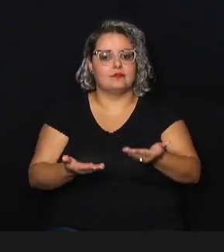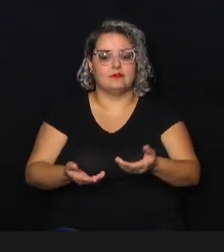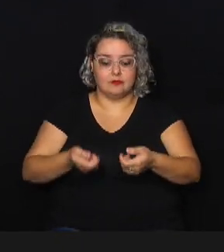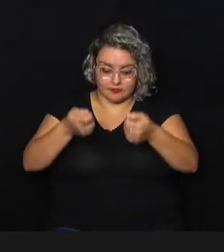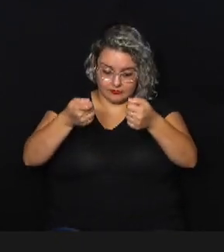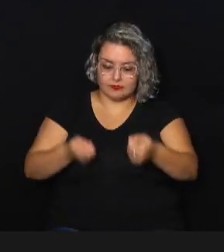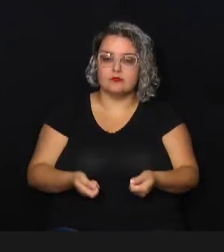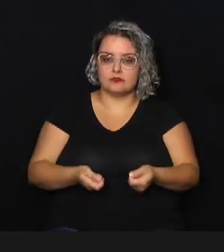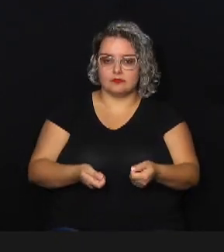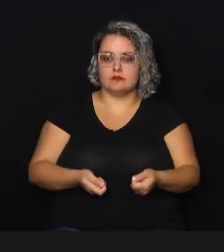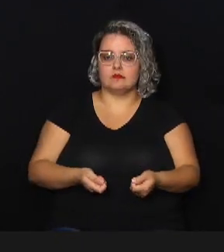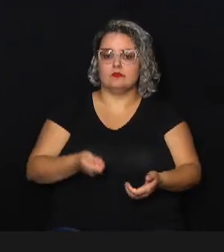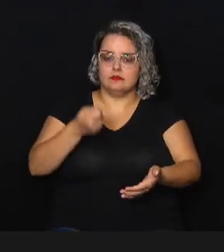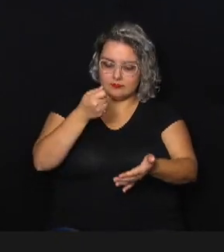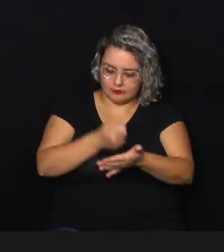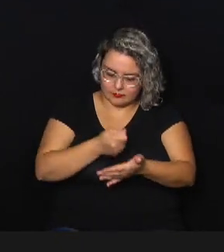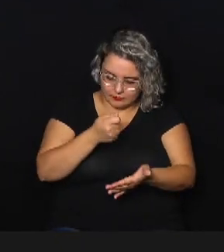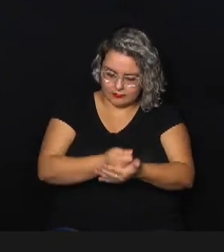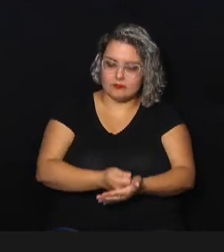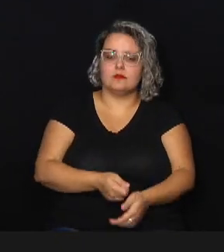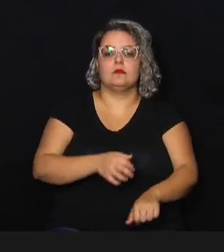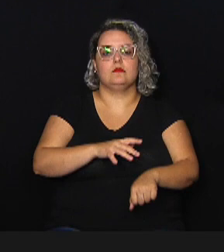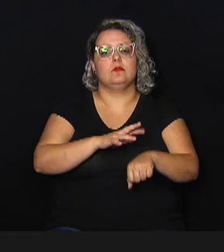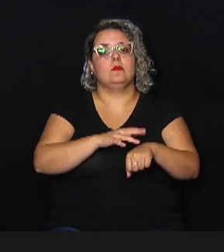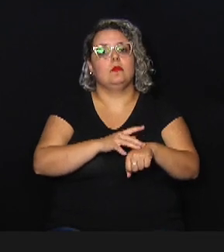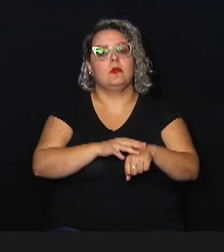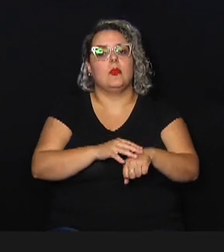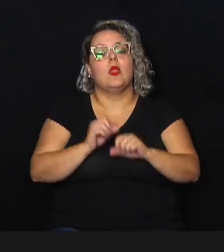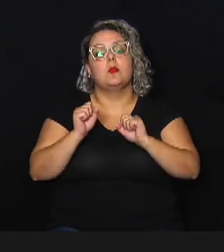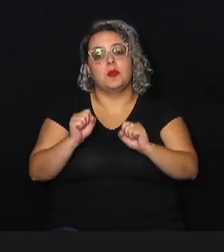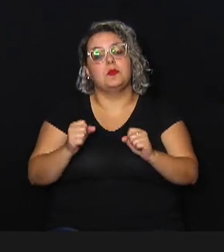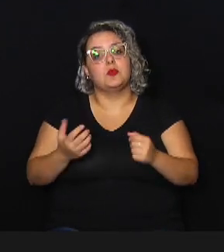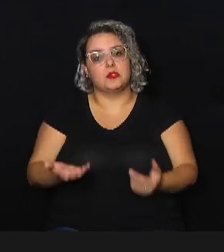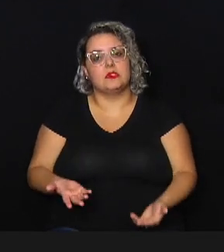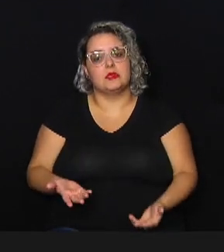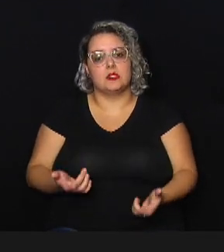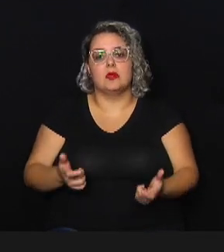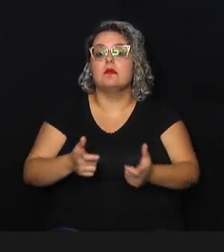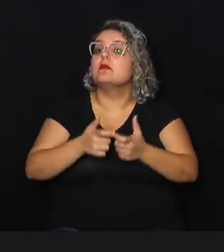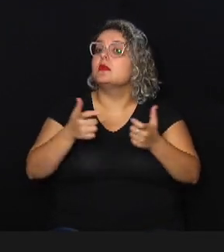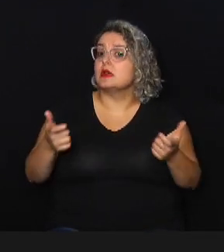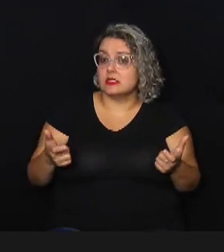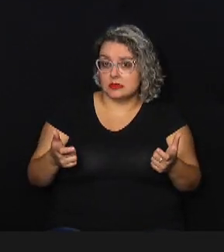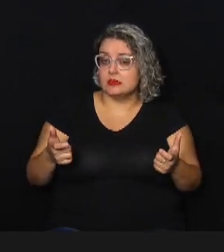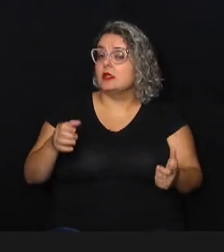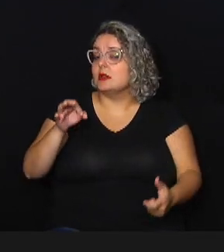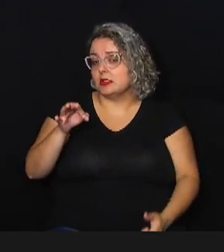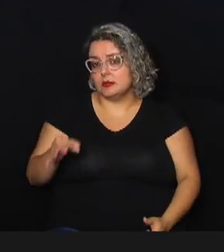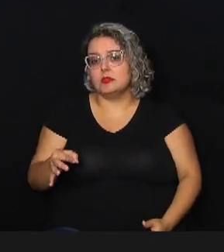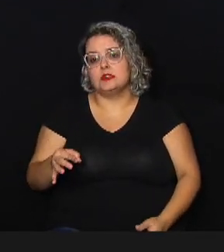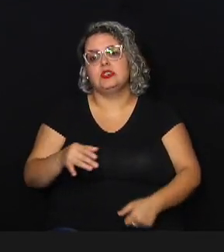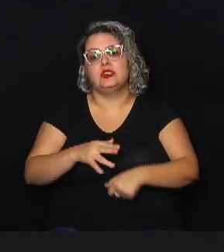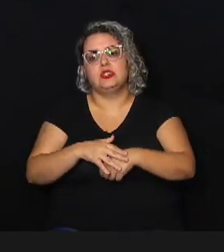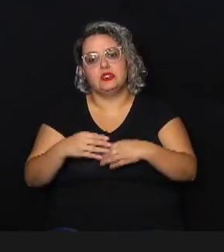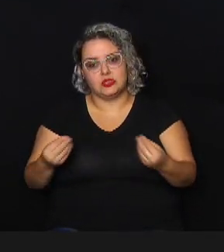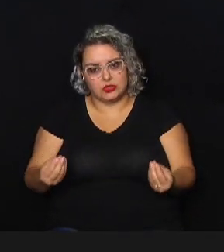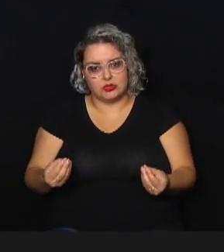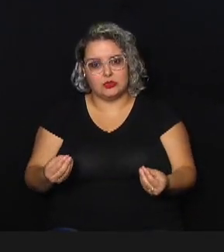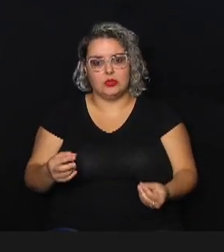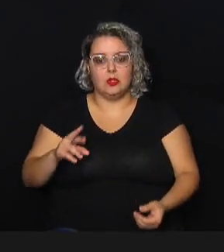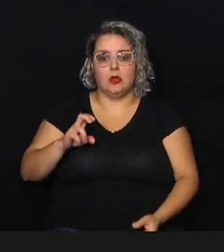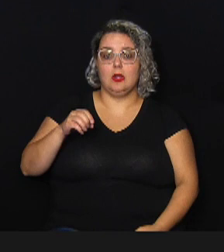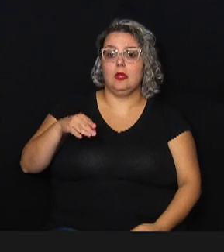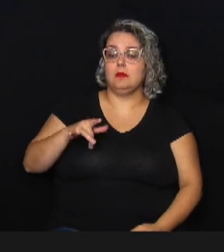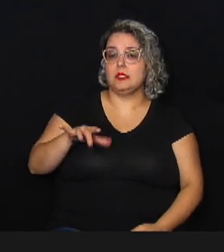firme, tem que bater doído nessa doença para a gente poder aumentar a chance de cura desses pacientes. Remissão não é igual a